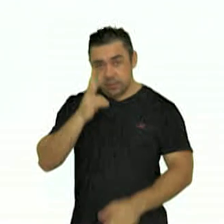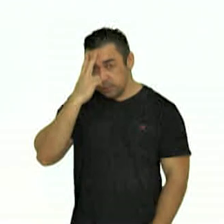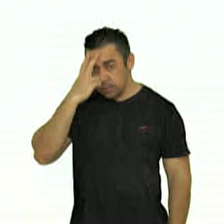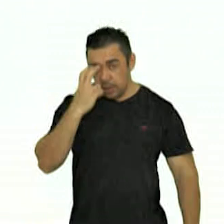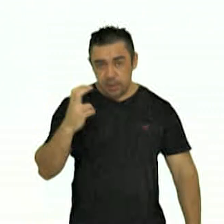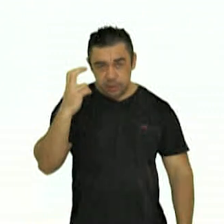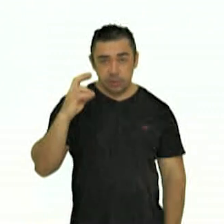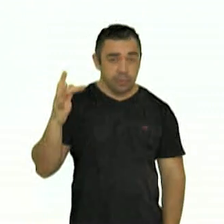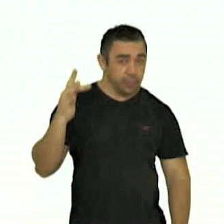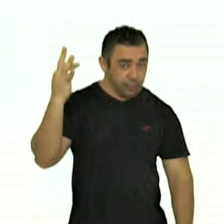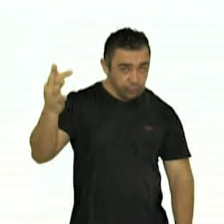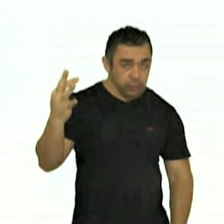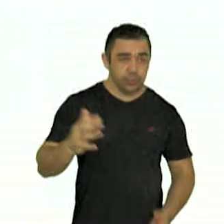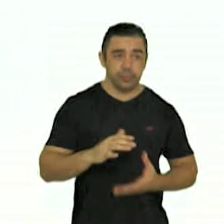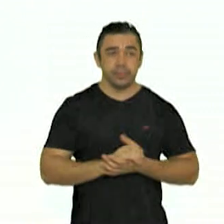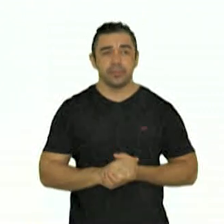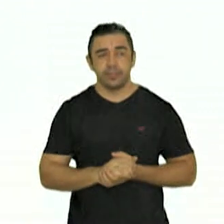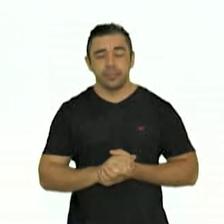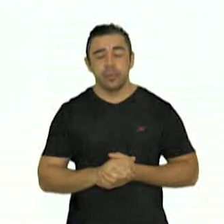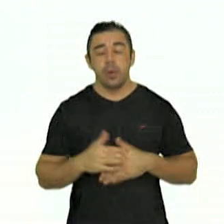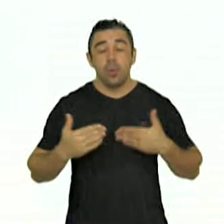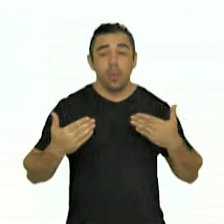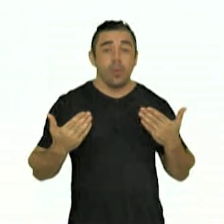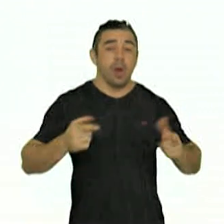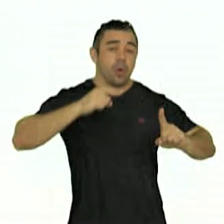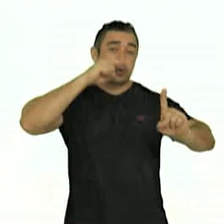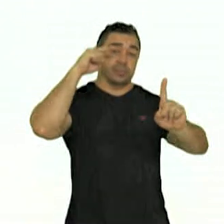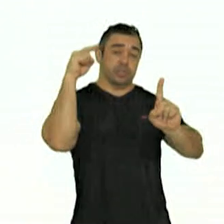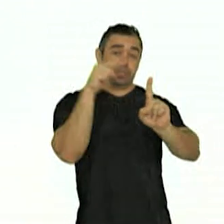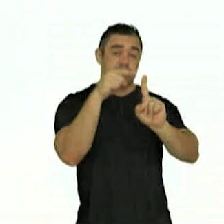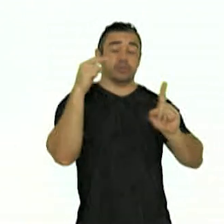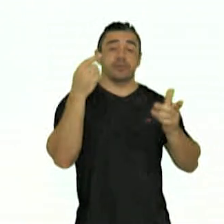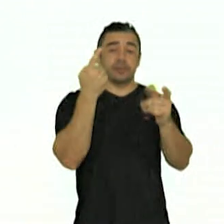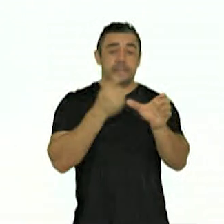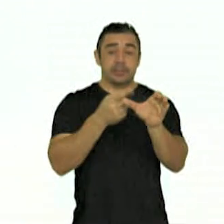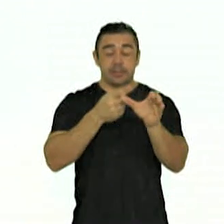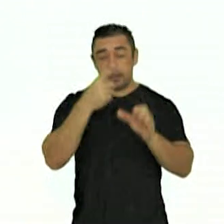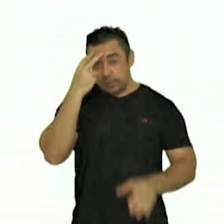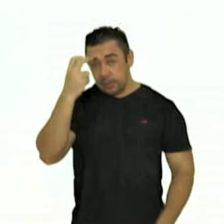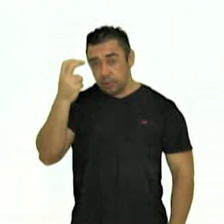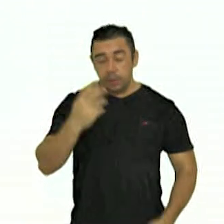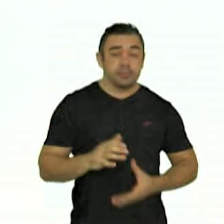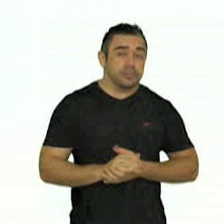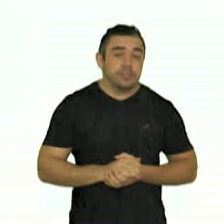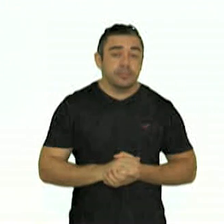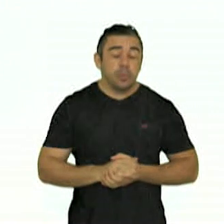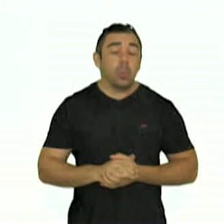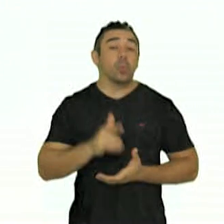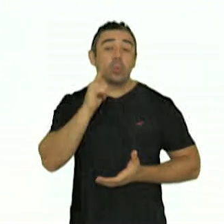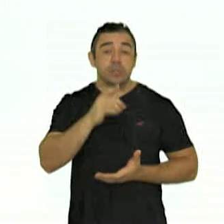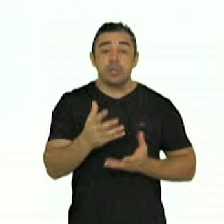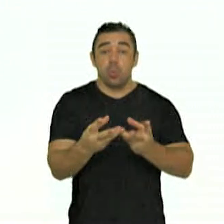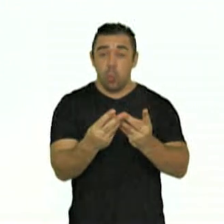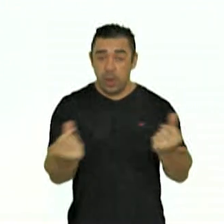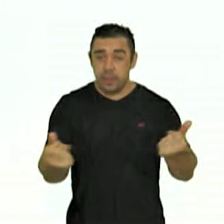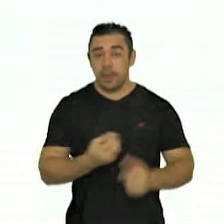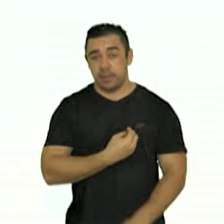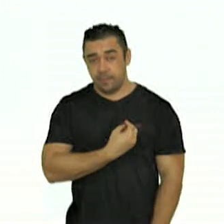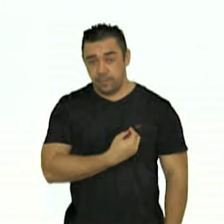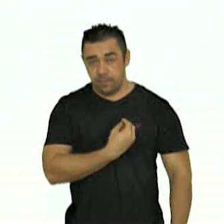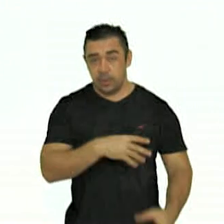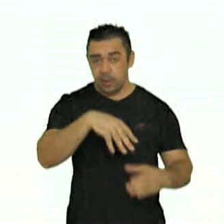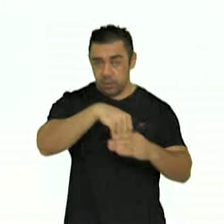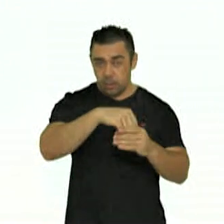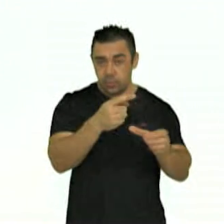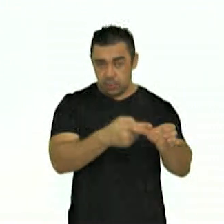inteligentes. Qual é o objetivo dessas cidades inteligentes? Conciliar qualidade de vida na cidade,